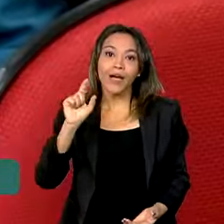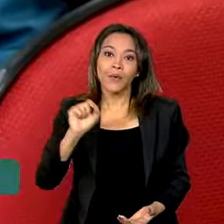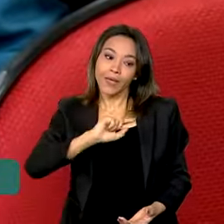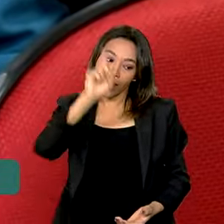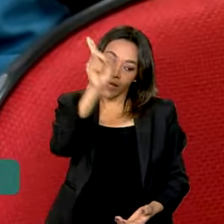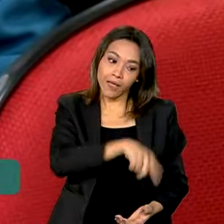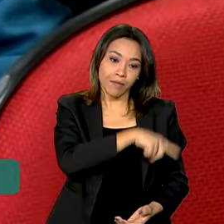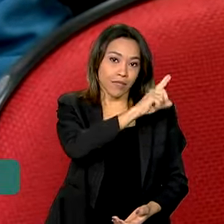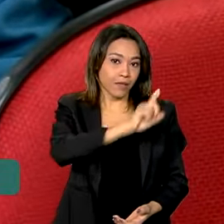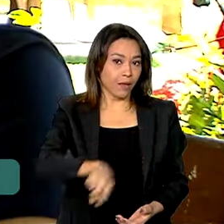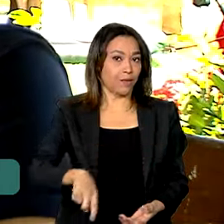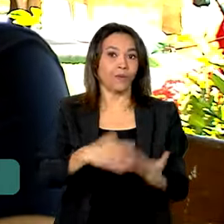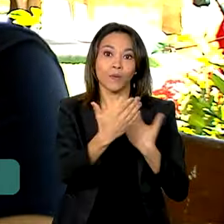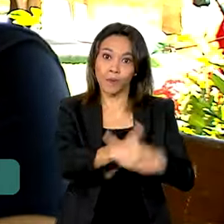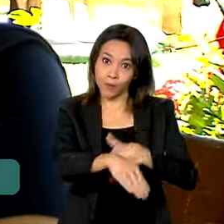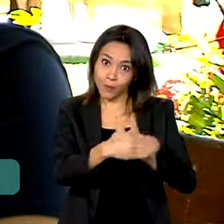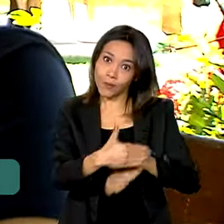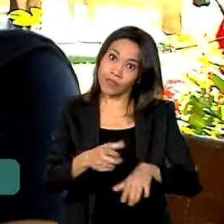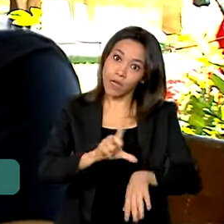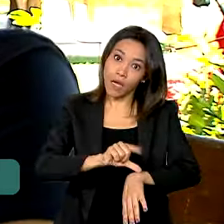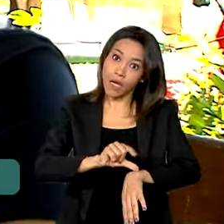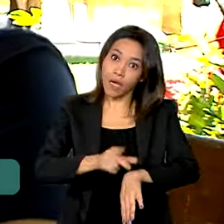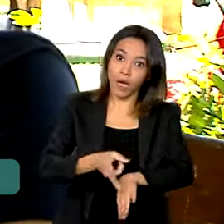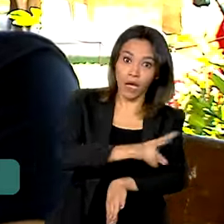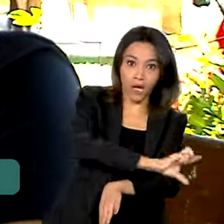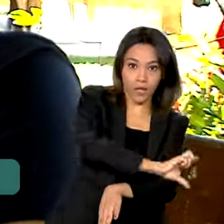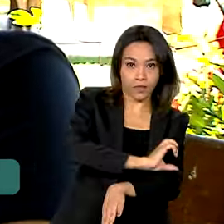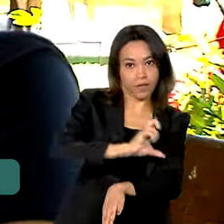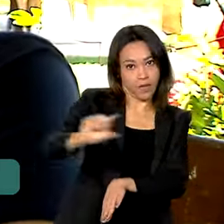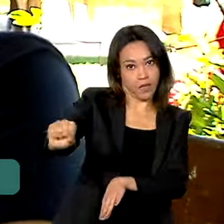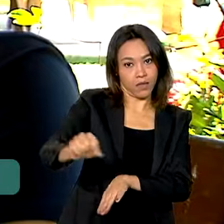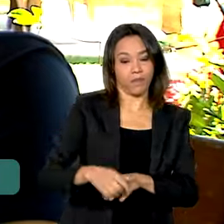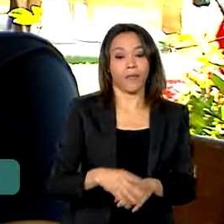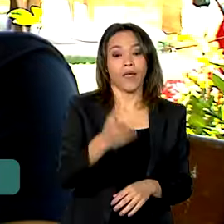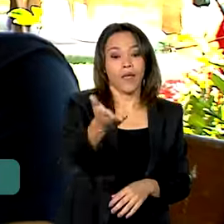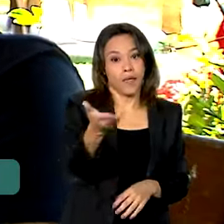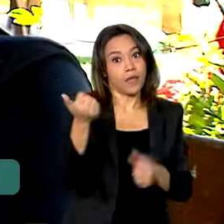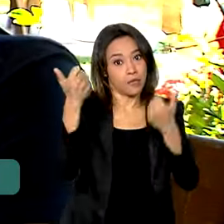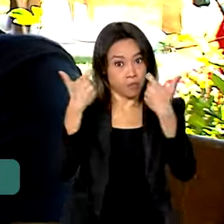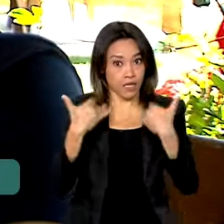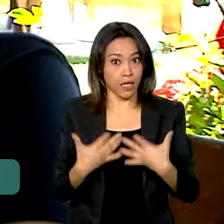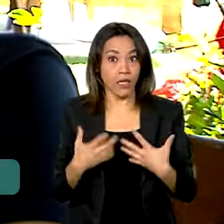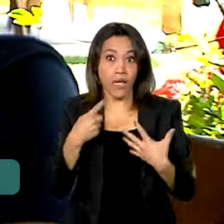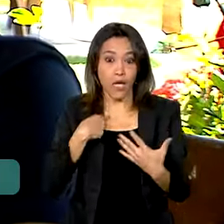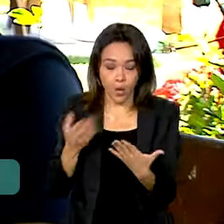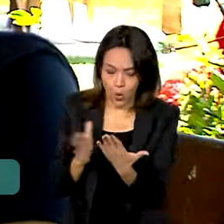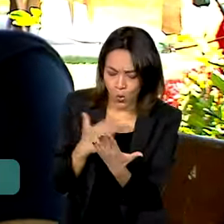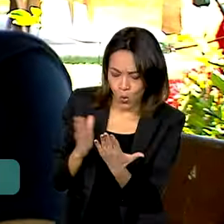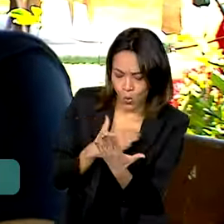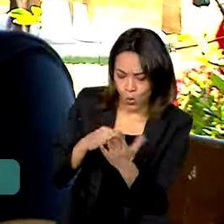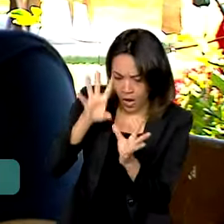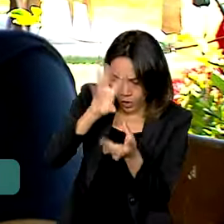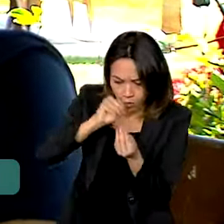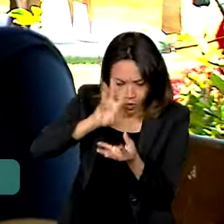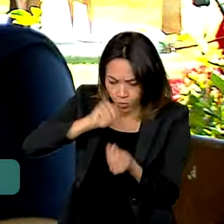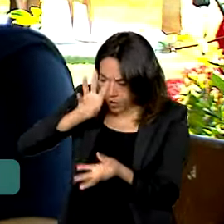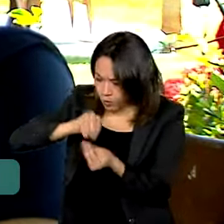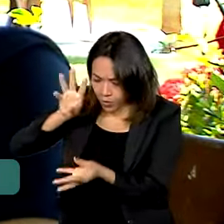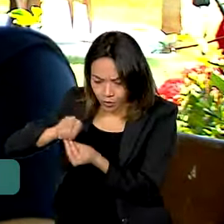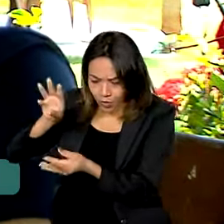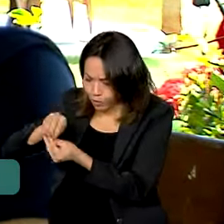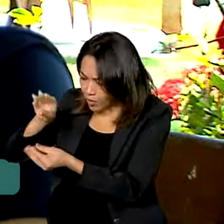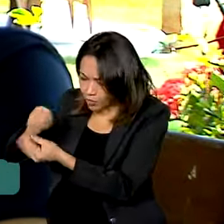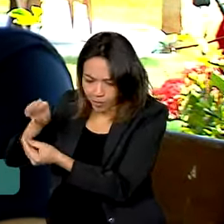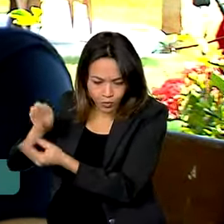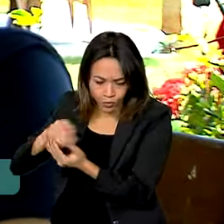eliminado do concurso nessa reta final eu acho que eu focaria mais em ver resumos assim as minhas anotações